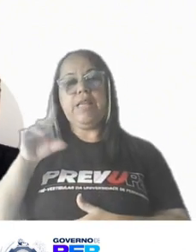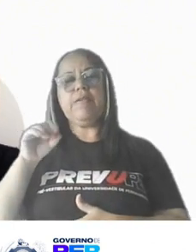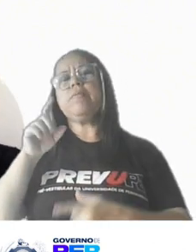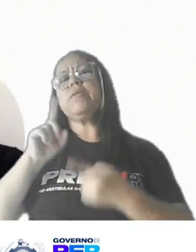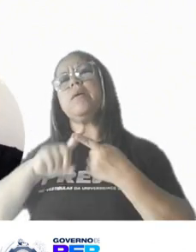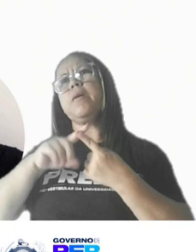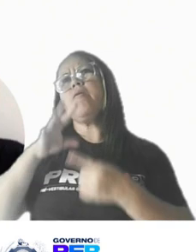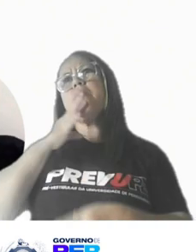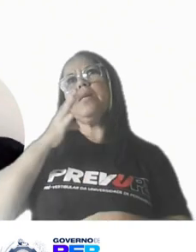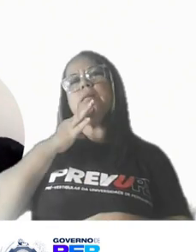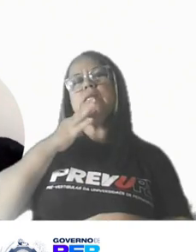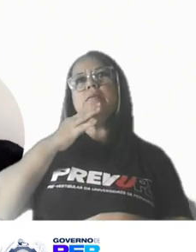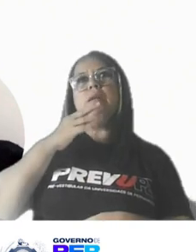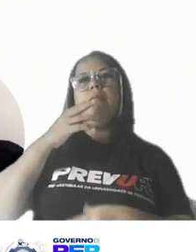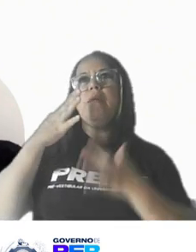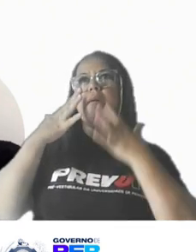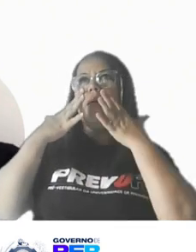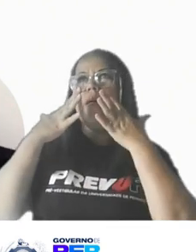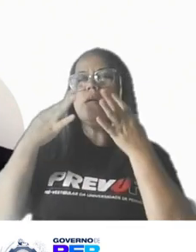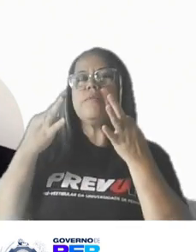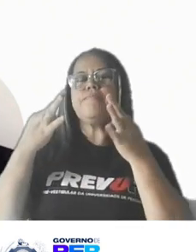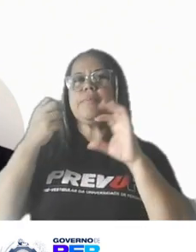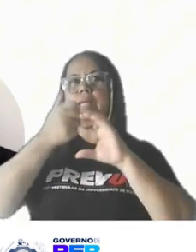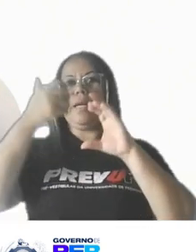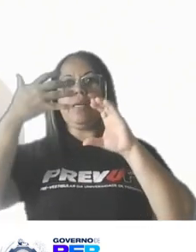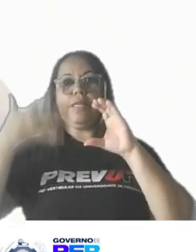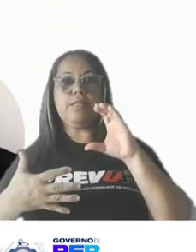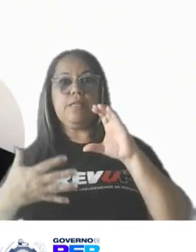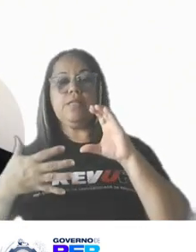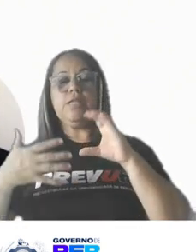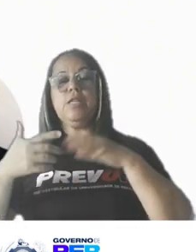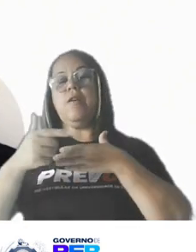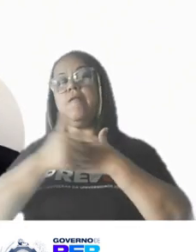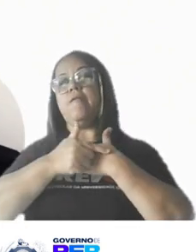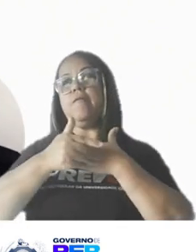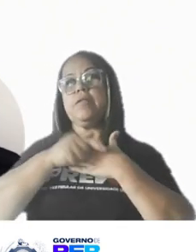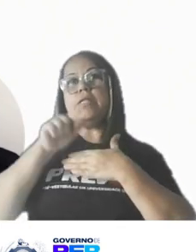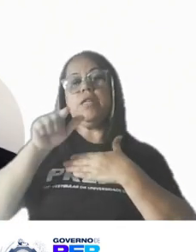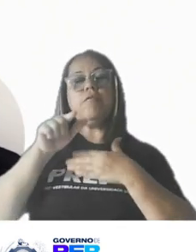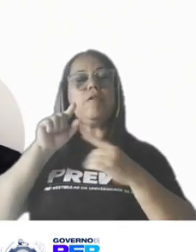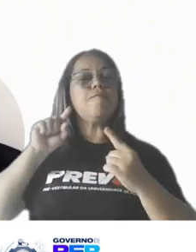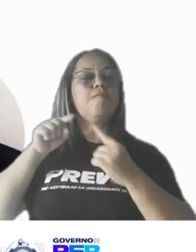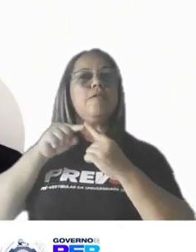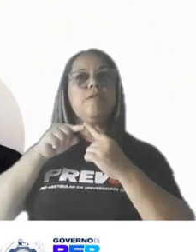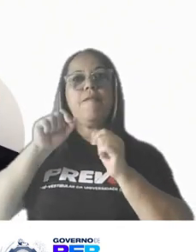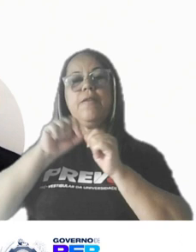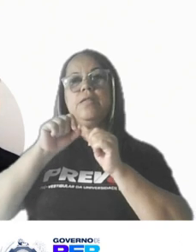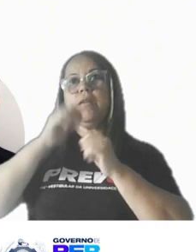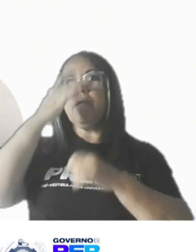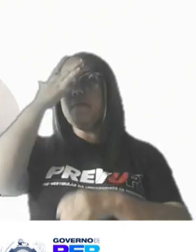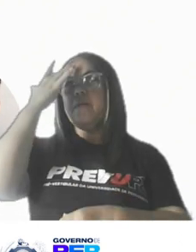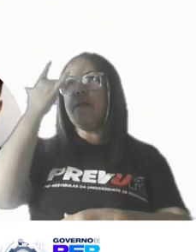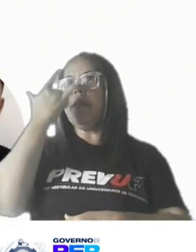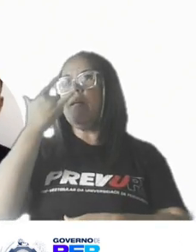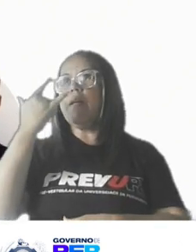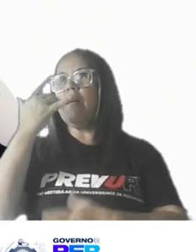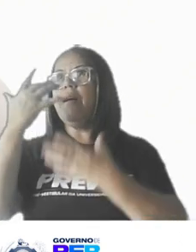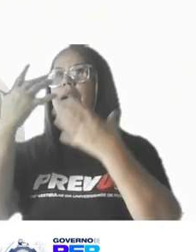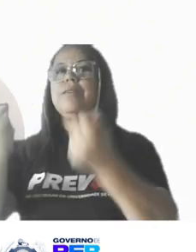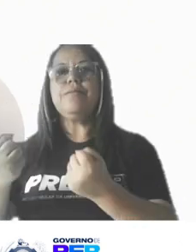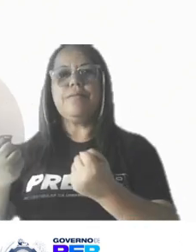também conhecida como função apelativa. Dentre as características dessa função, que tem como objetivo convencer o interlocutor,